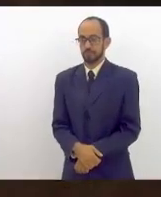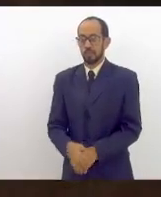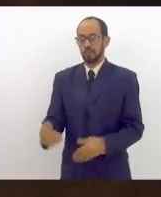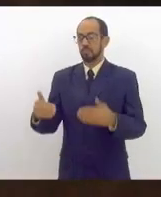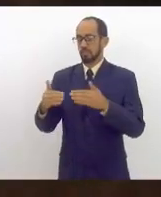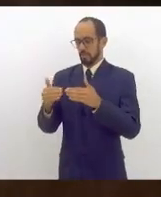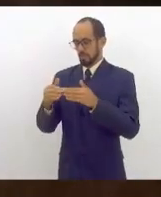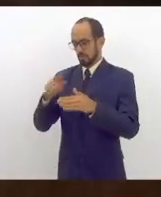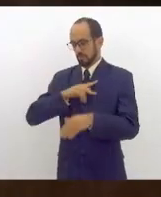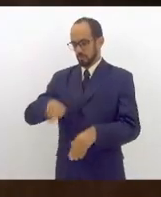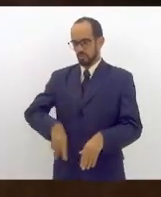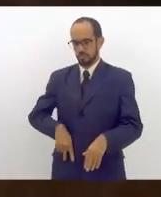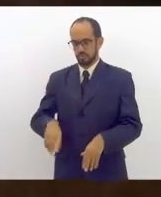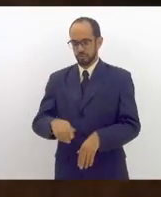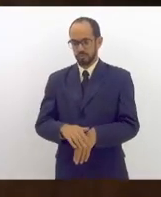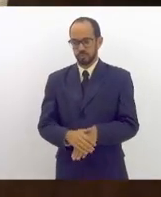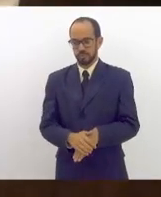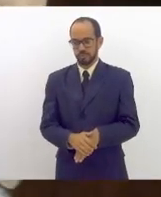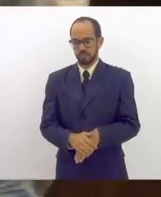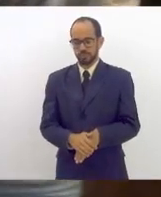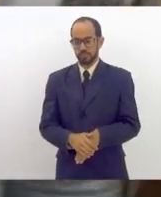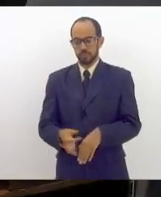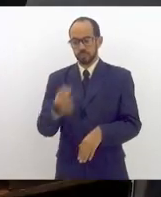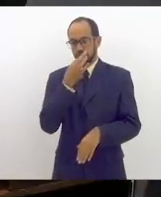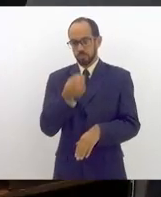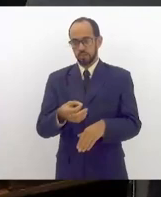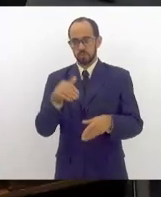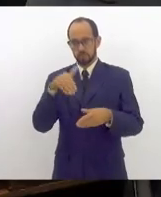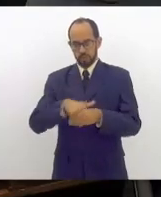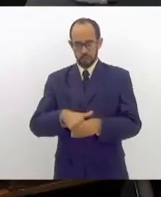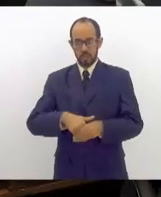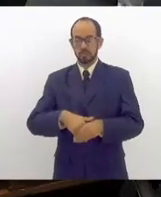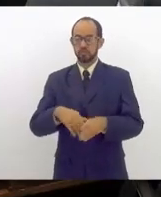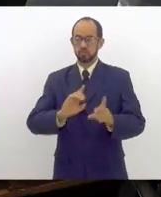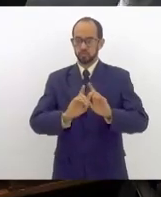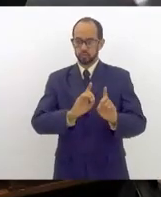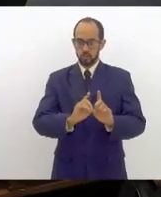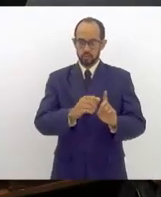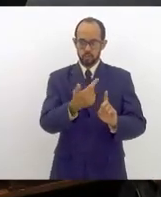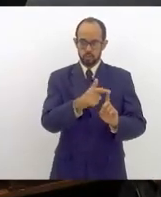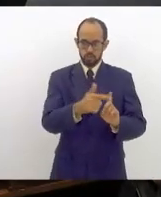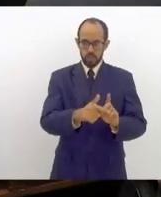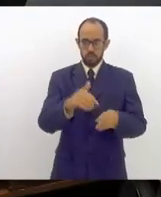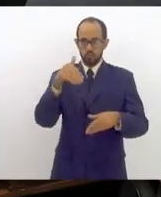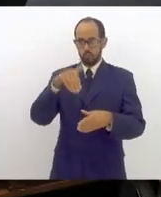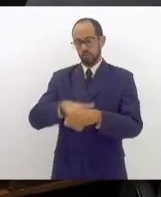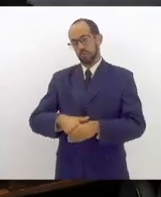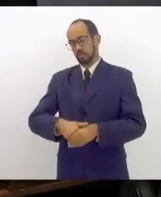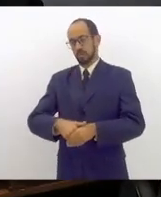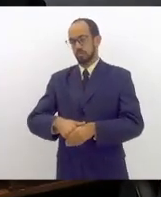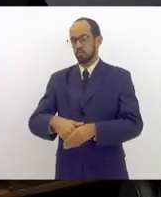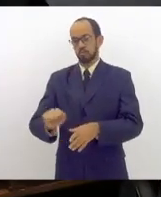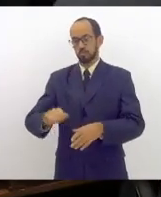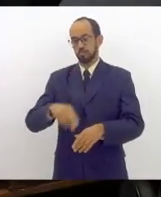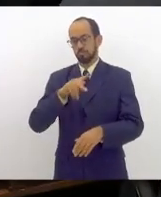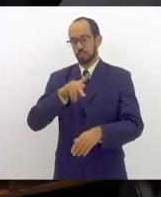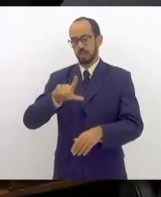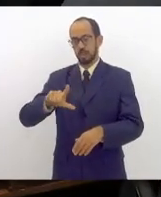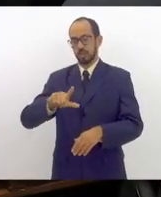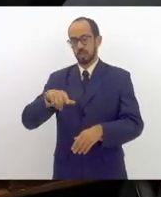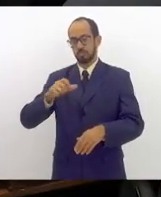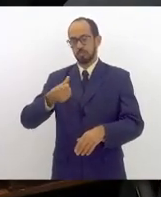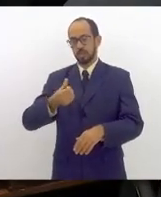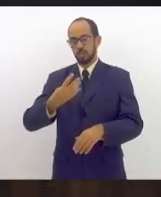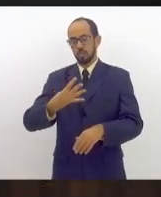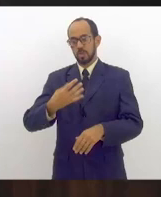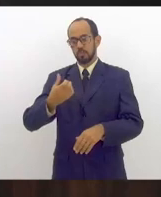Favorável, presidente. Os pareceres emitidos em discussão. Não havendo que queira discutir, encerrada a discussão, em votação. Projeto de lei 6465 de